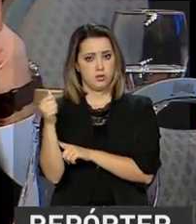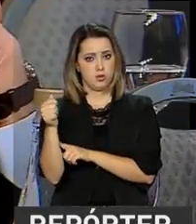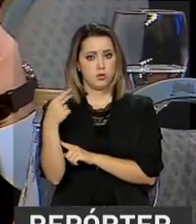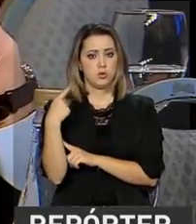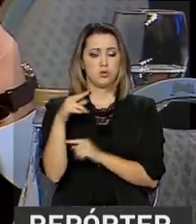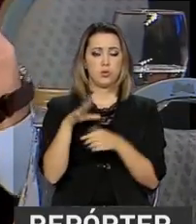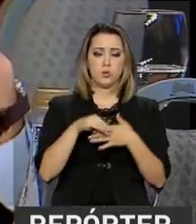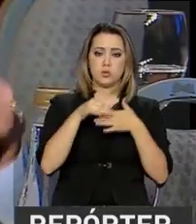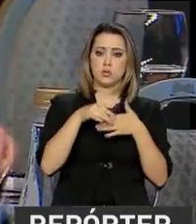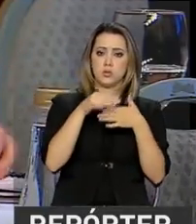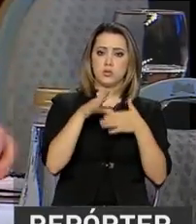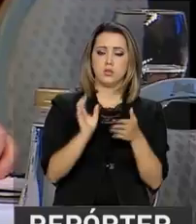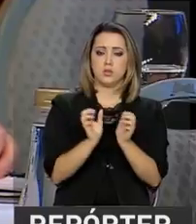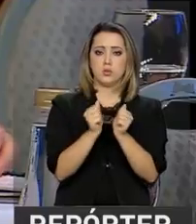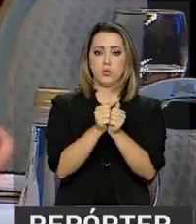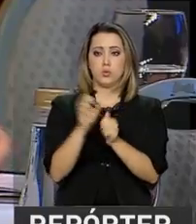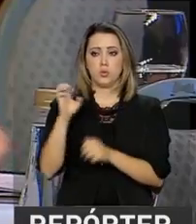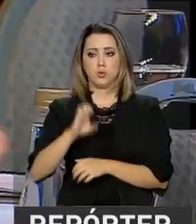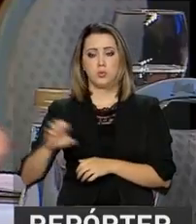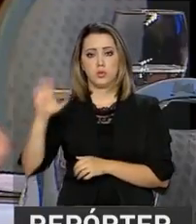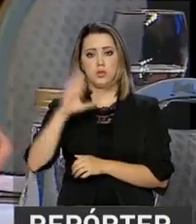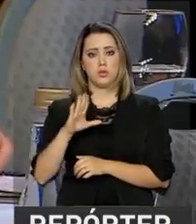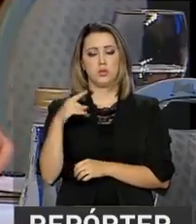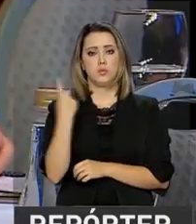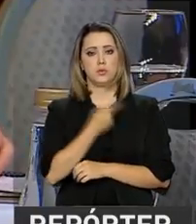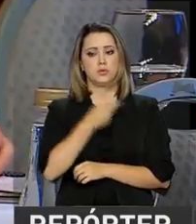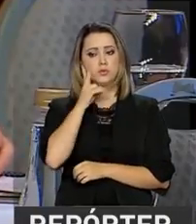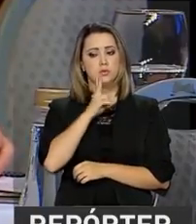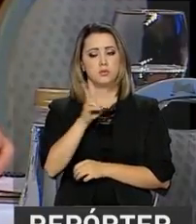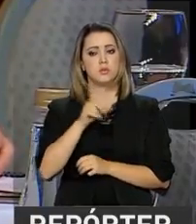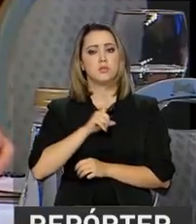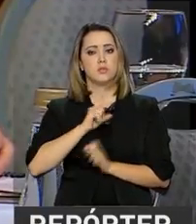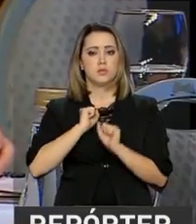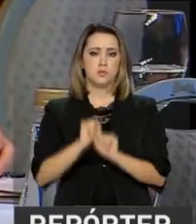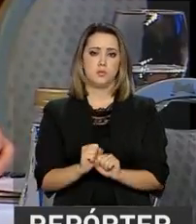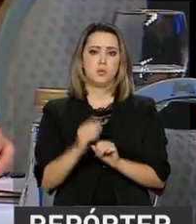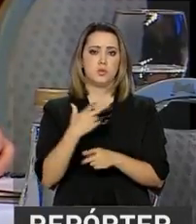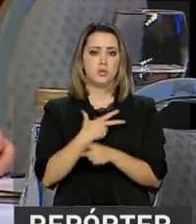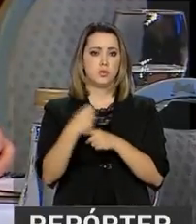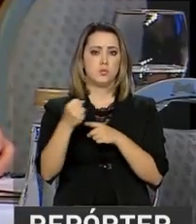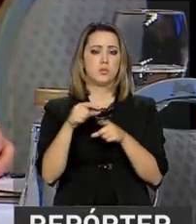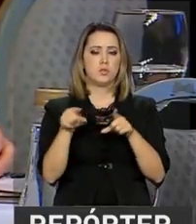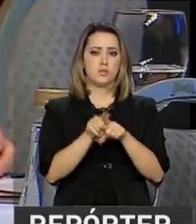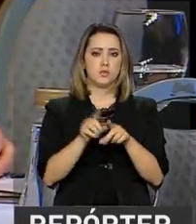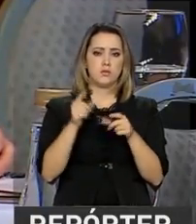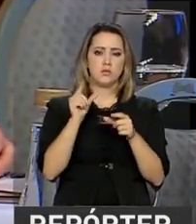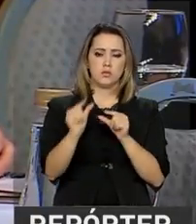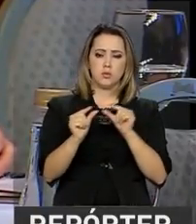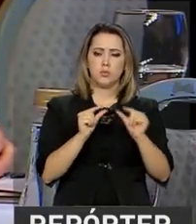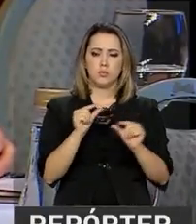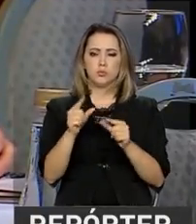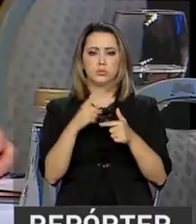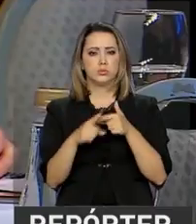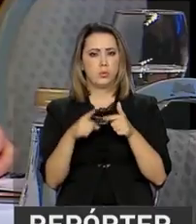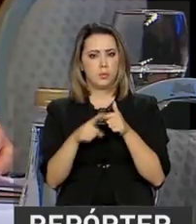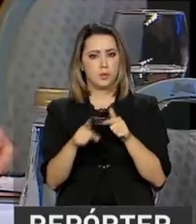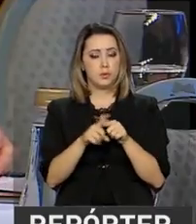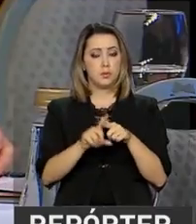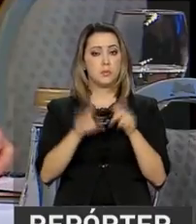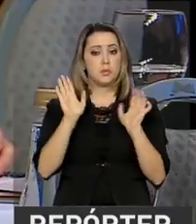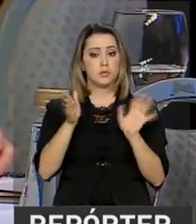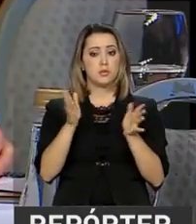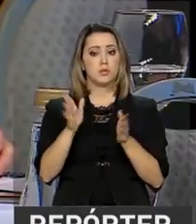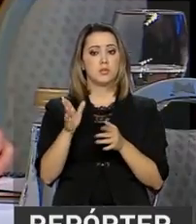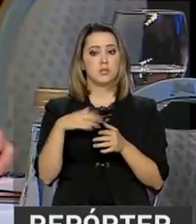os representantes da União Europeia e verificamos que precisamos superar algumas pequenas dificuldades, mas que